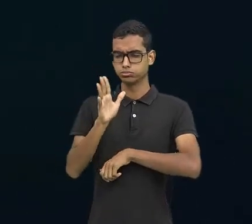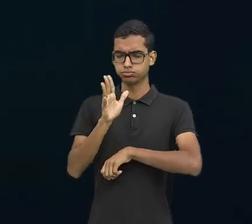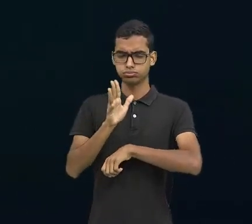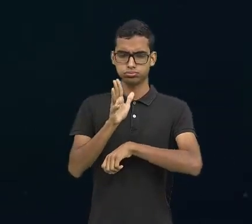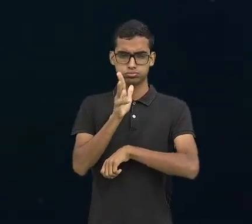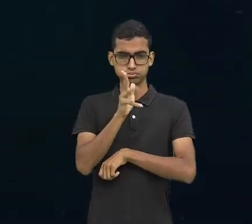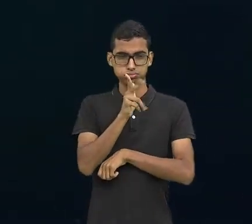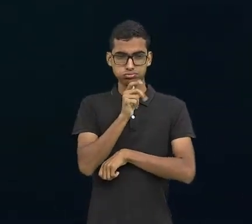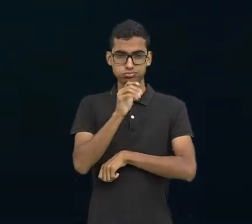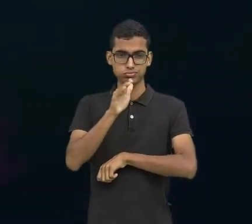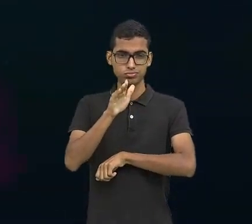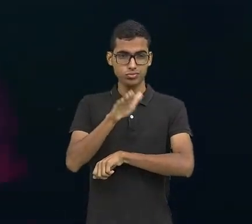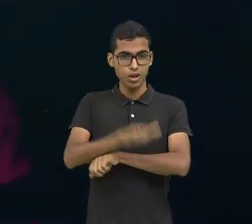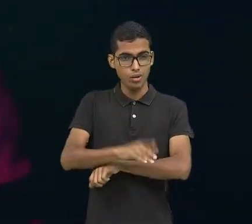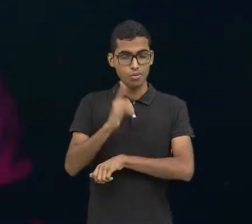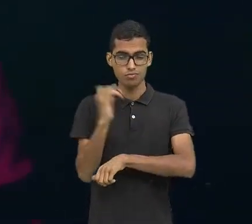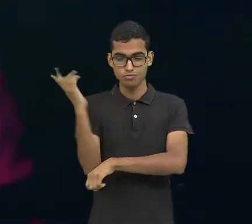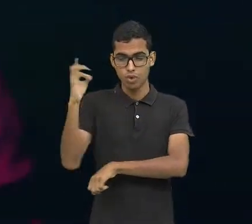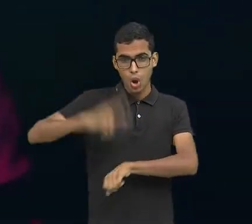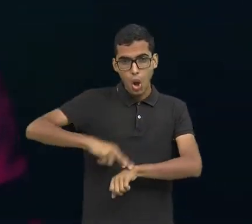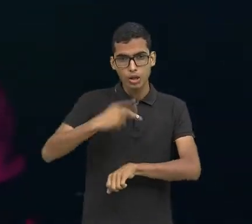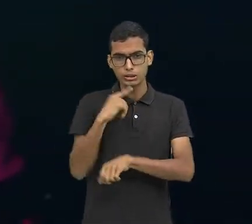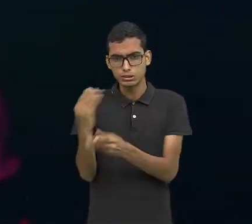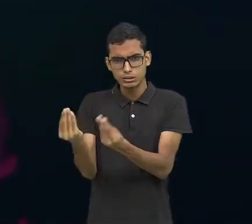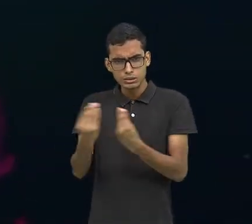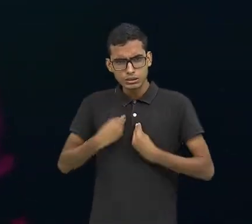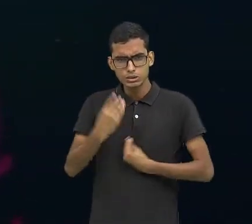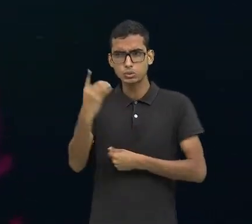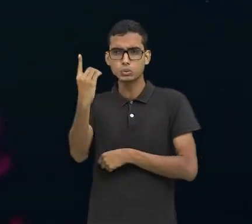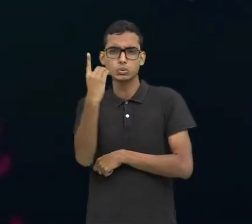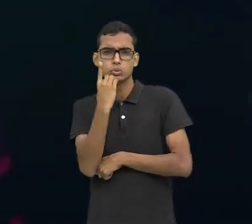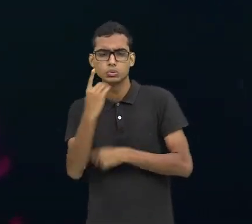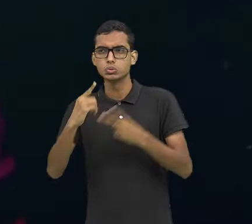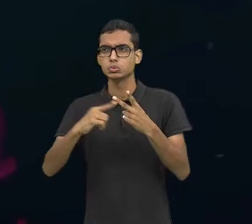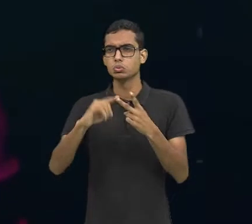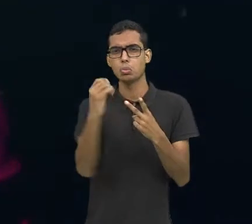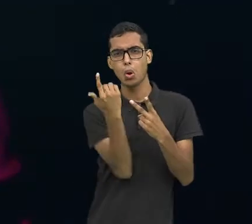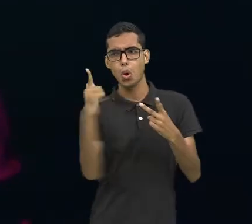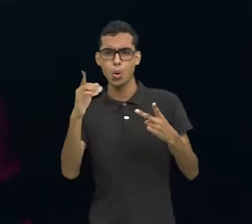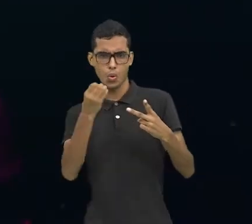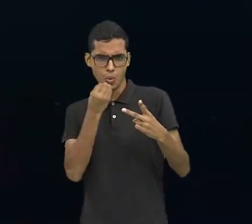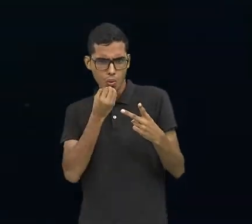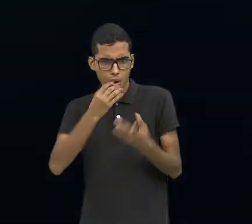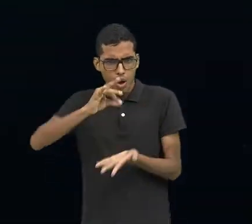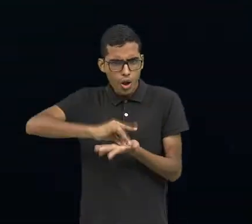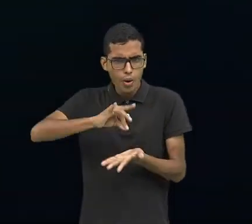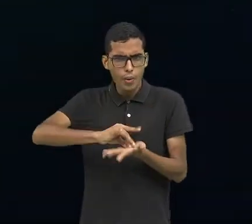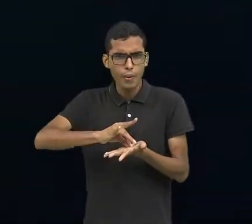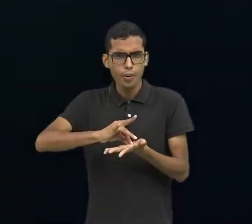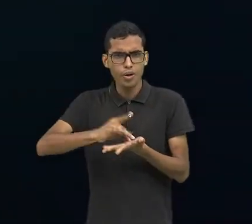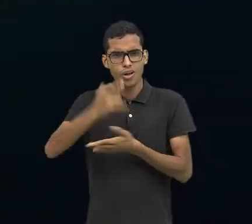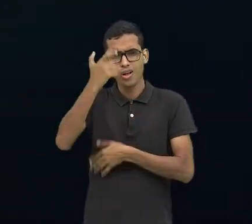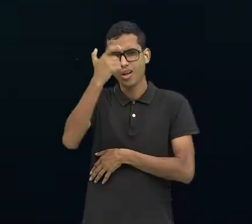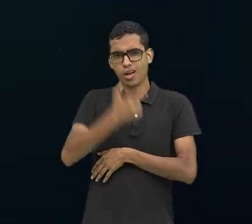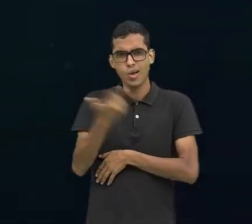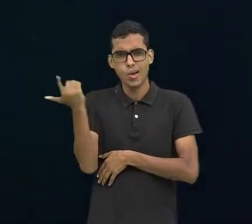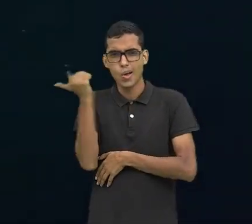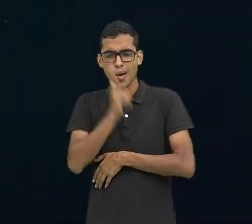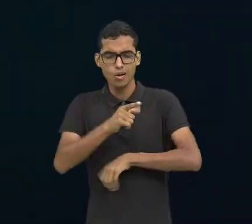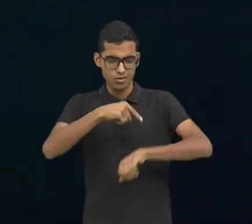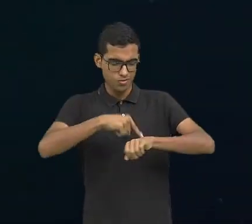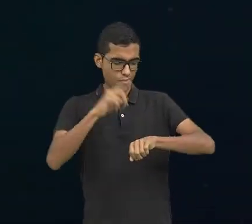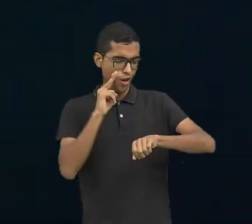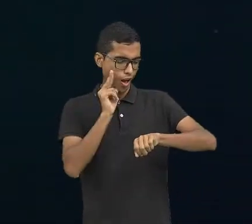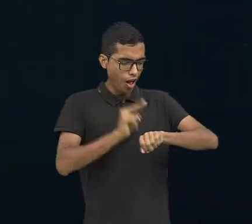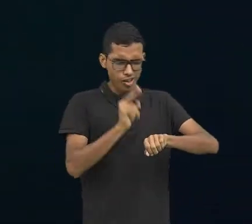ser reprovado. E se me dessem um dia, uma outra oportunidade? Eu nem olhava o